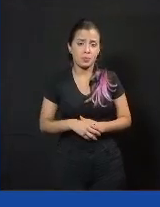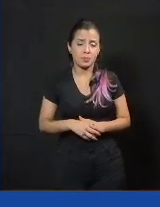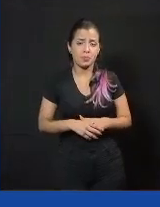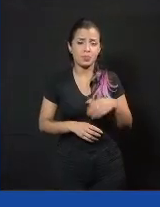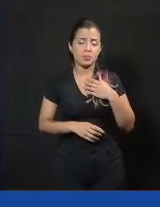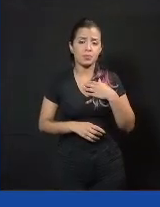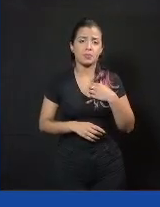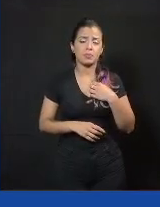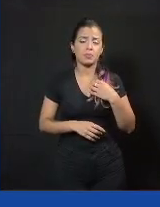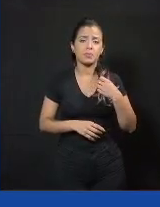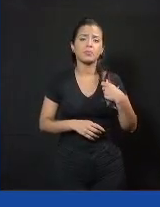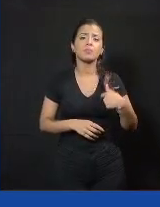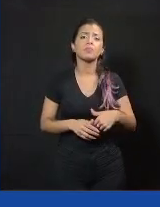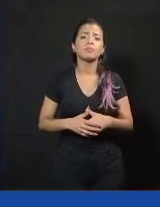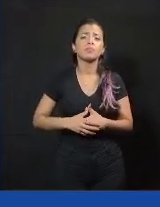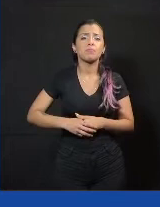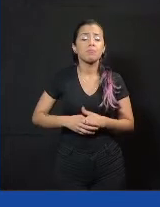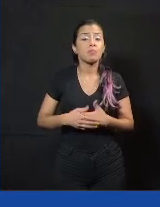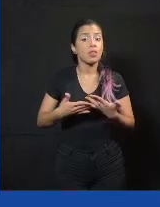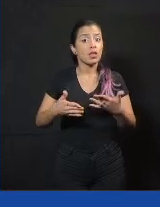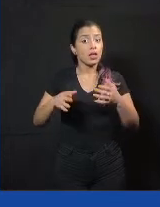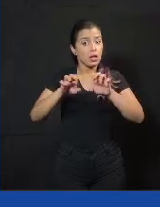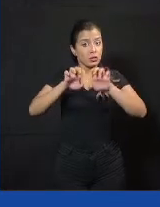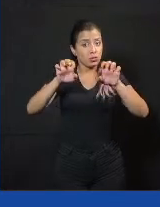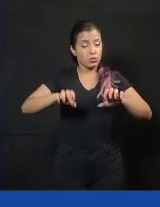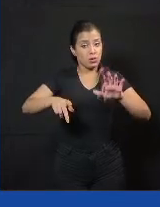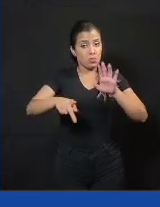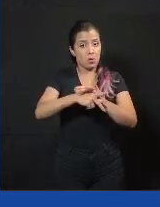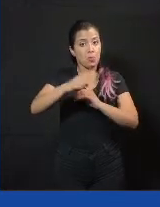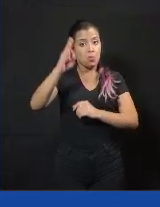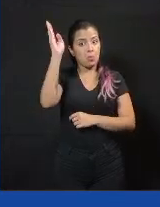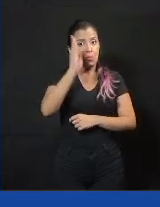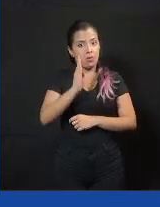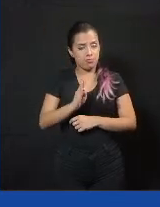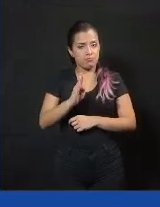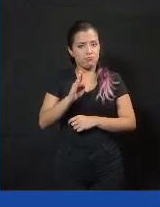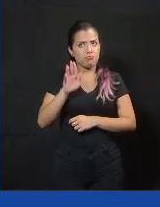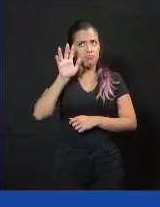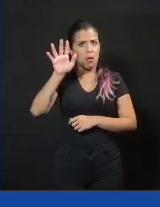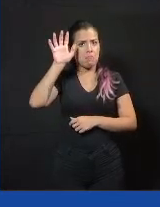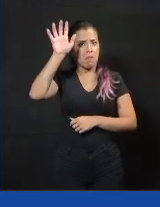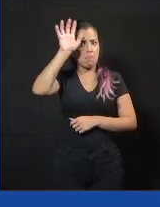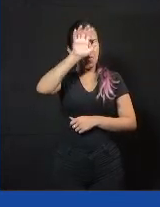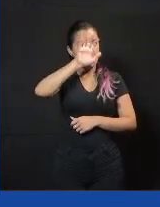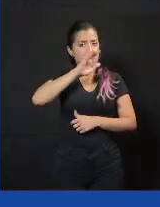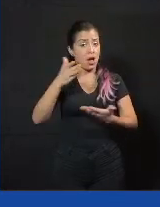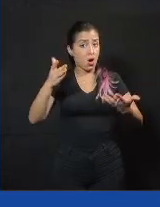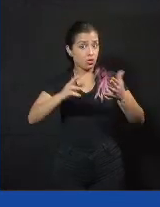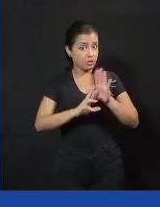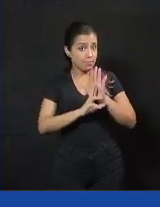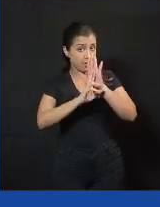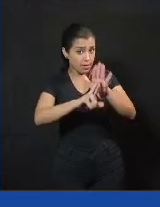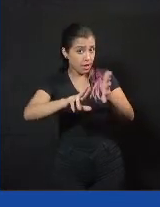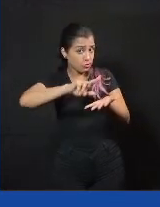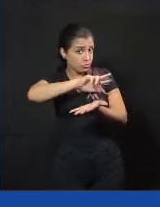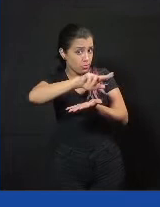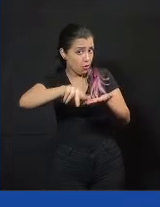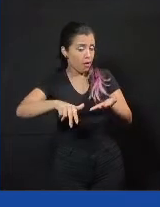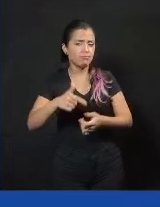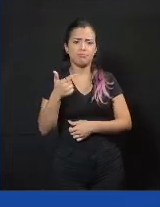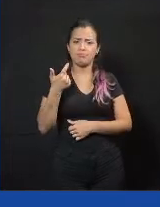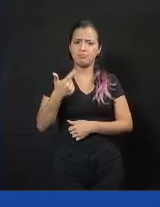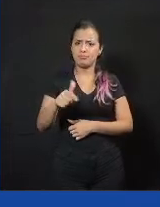ditos representantes na estrutura do Estado brasileiro hoje não representa a diversidade cultural de seus povos